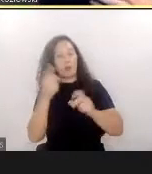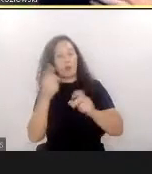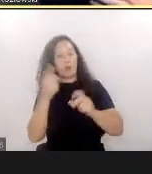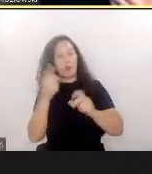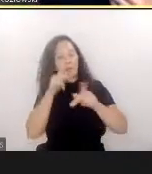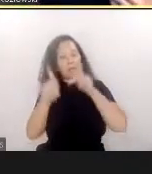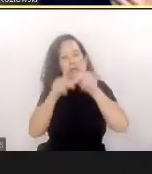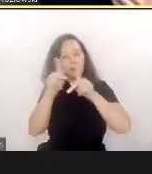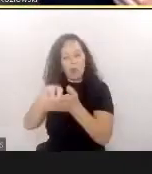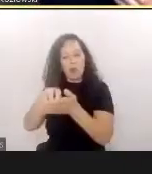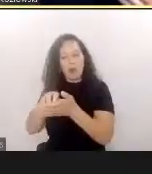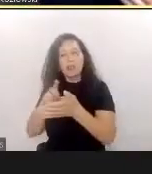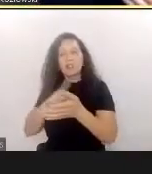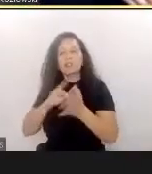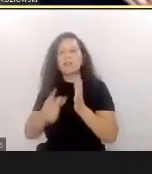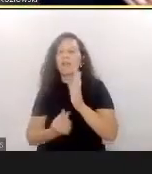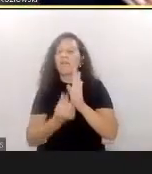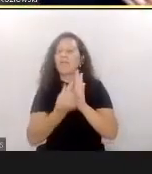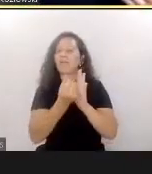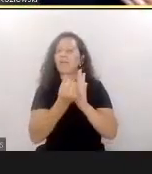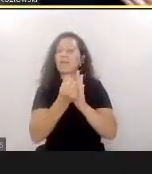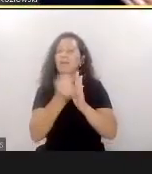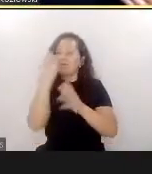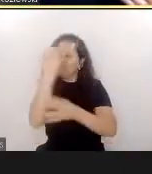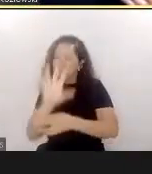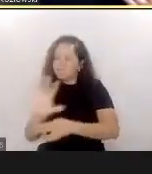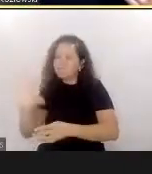no sudeste do país. Ou seja,